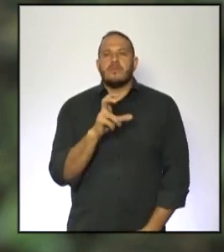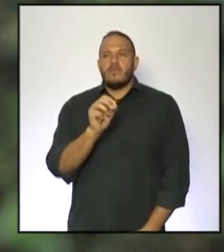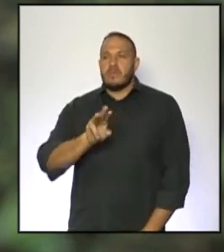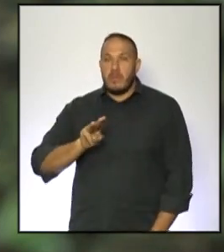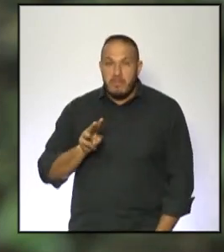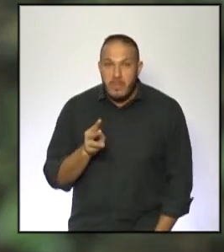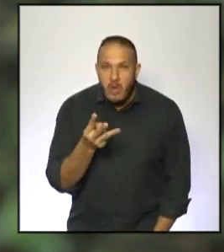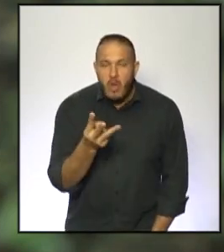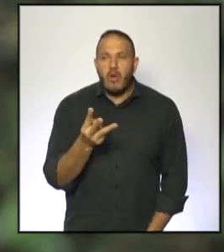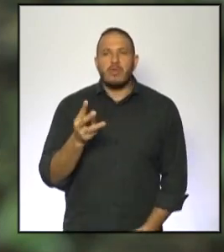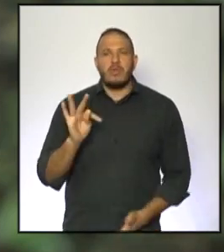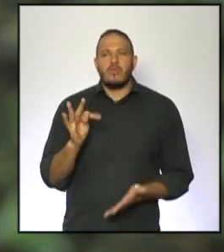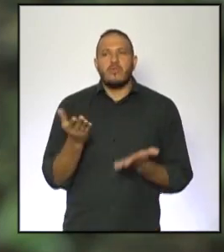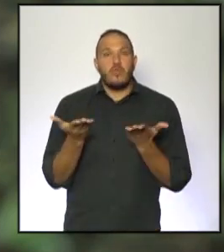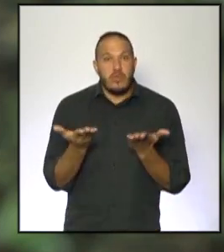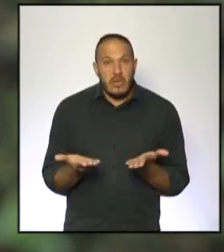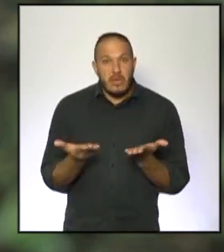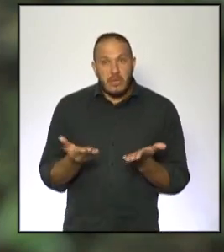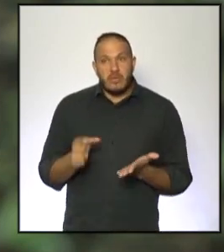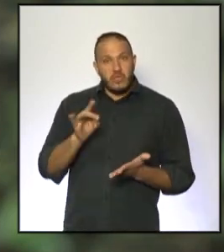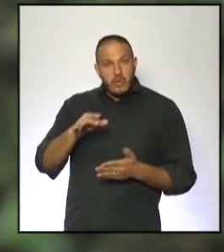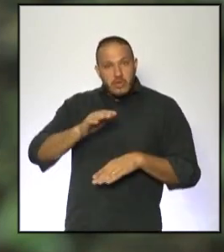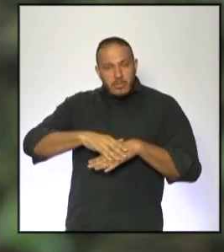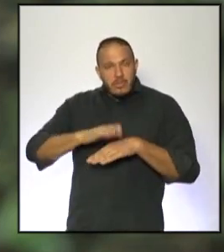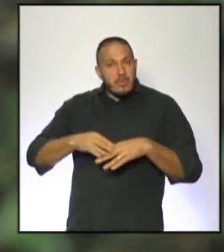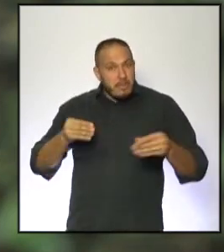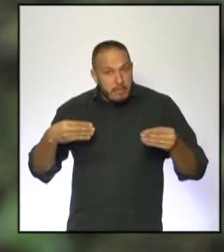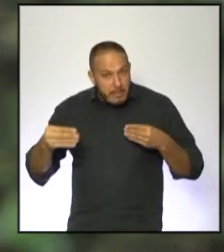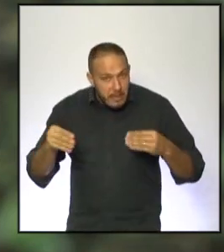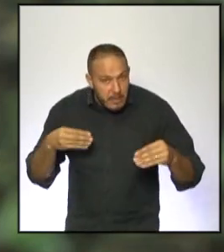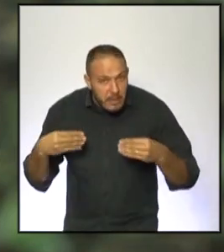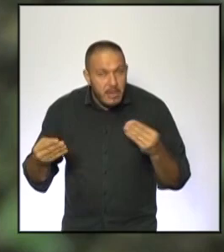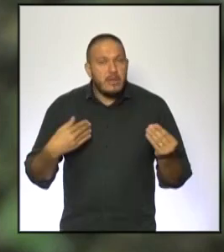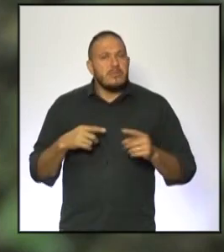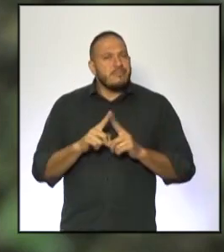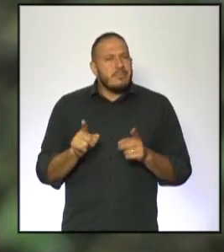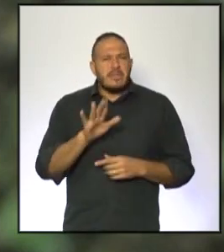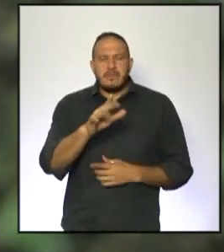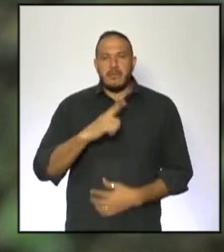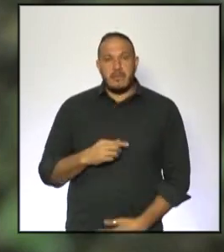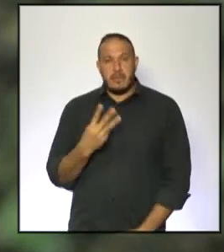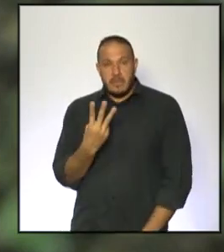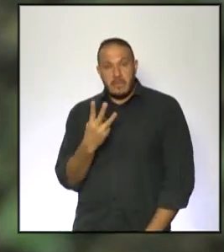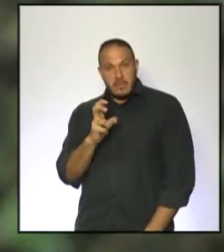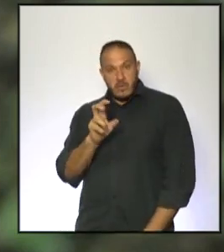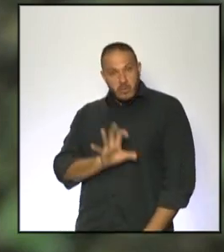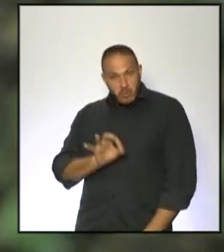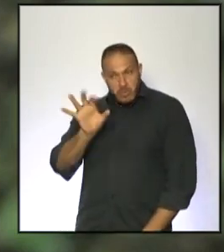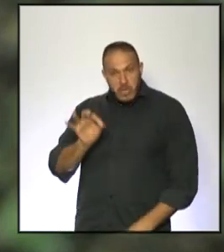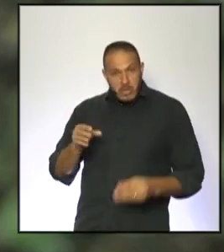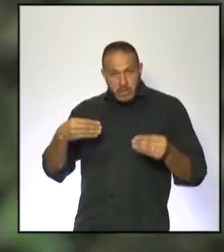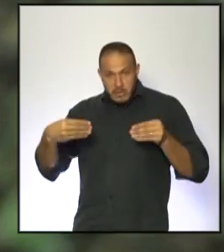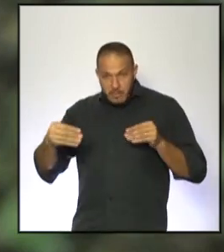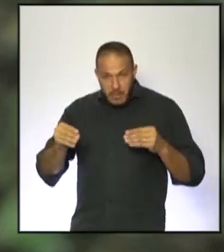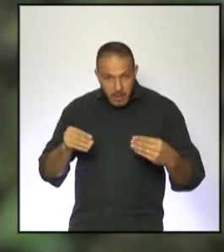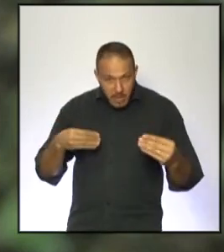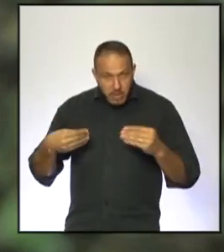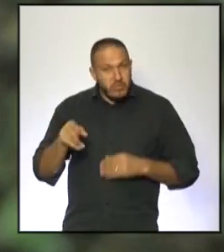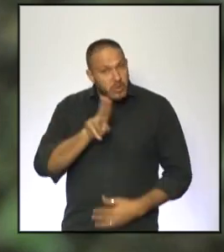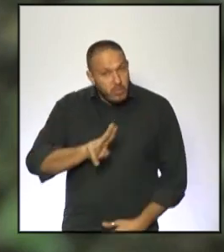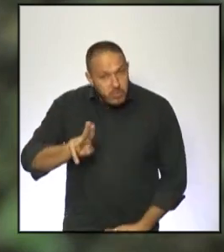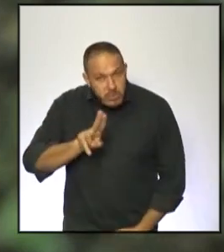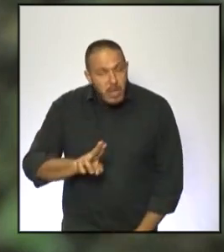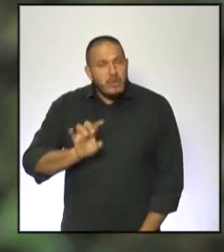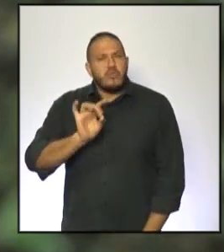de toneladas apenas de plástico, sendo que 35% deste plástico é usado apenas